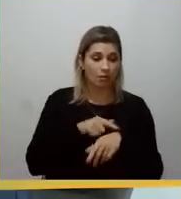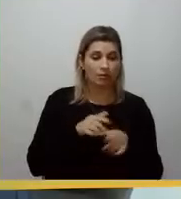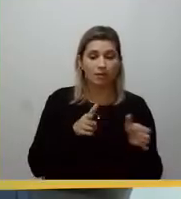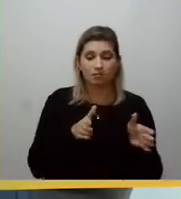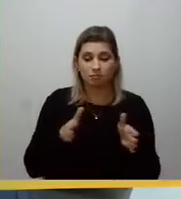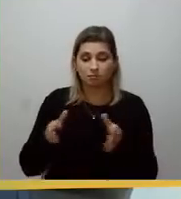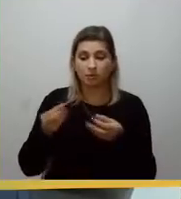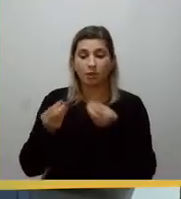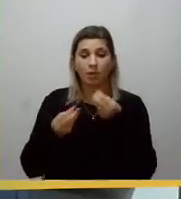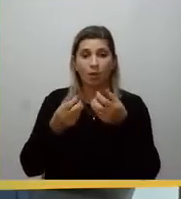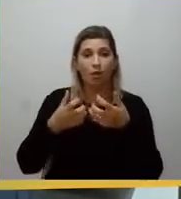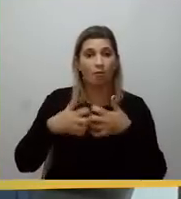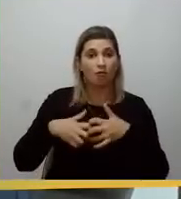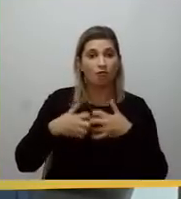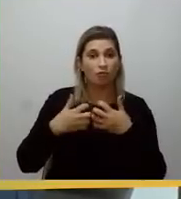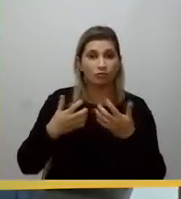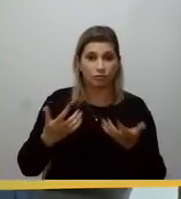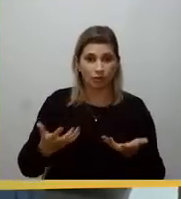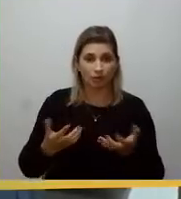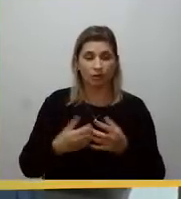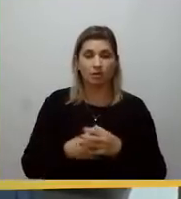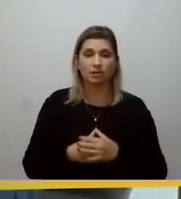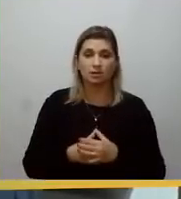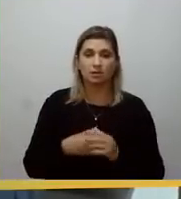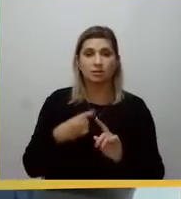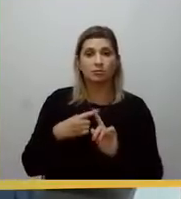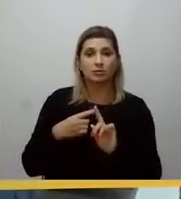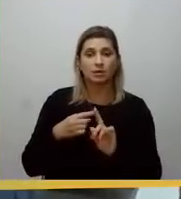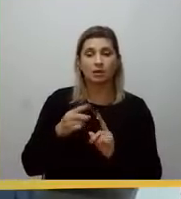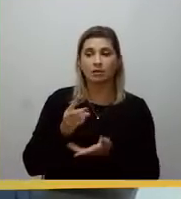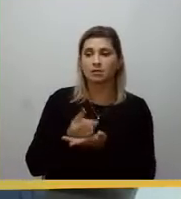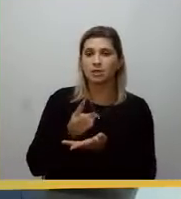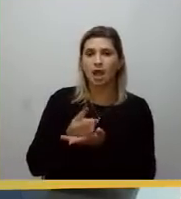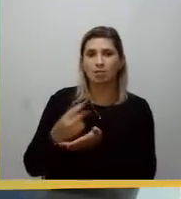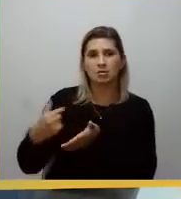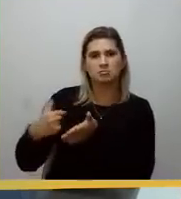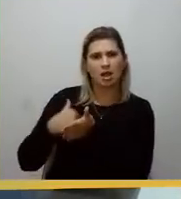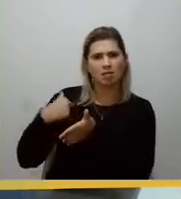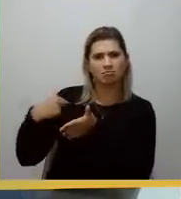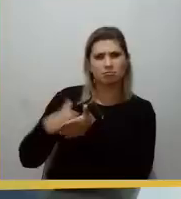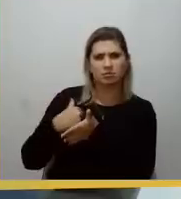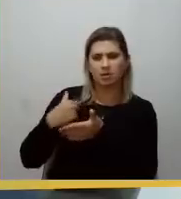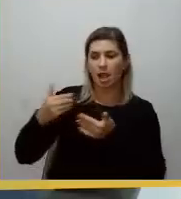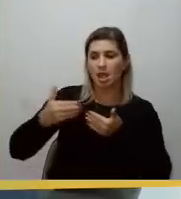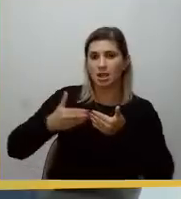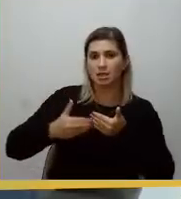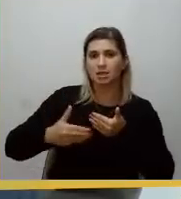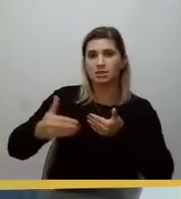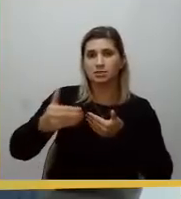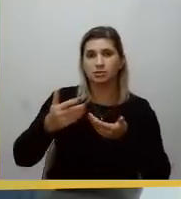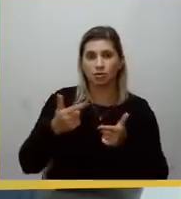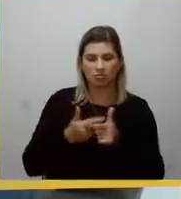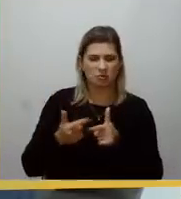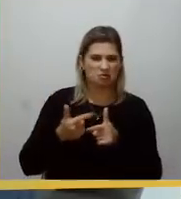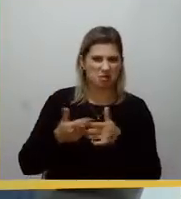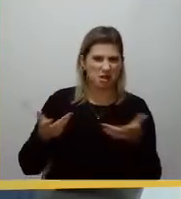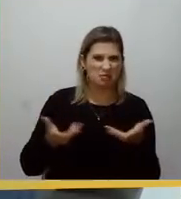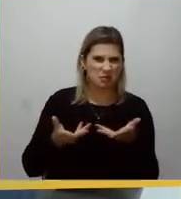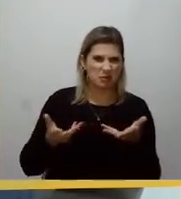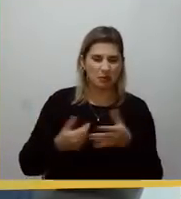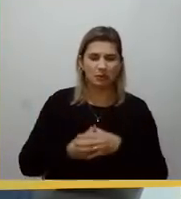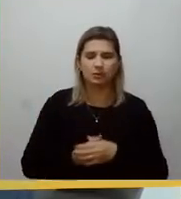funcionamento, porque sempre eu fui questionado, quando iniciou esse problema todo, né,